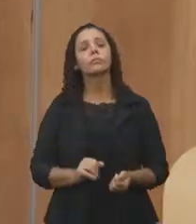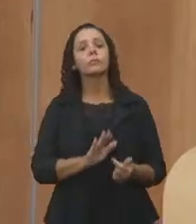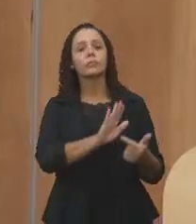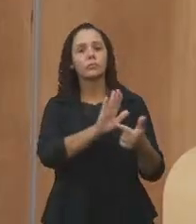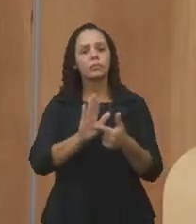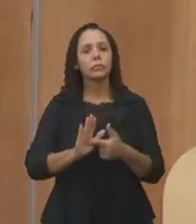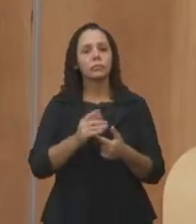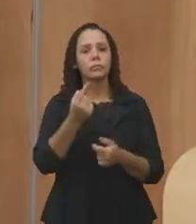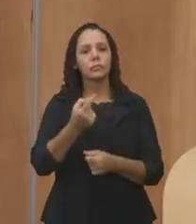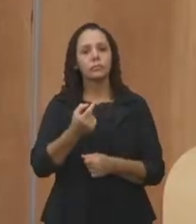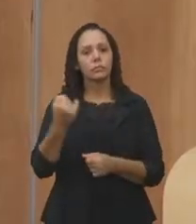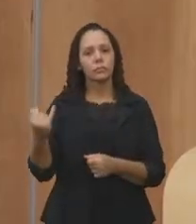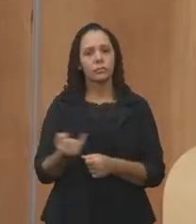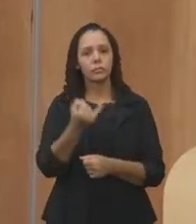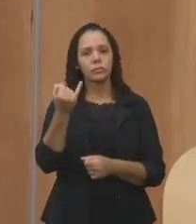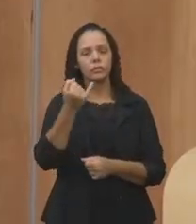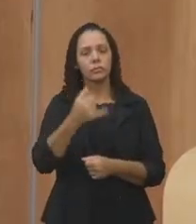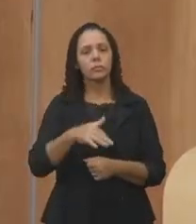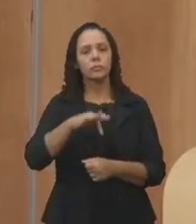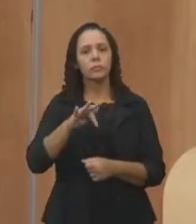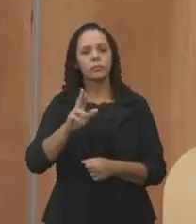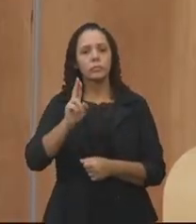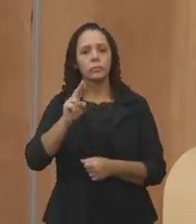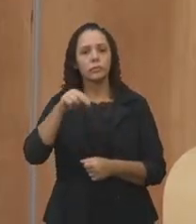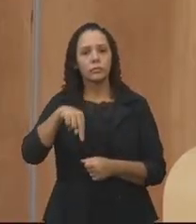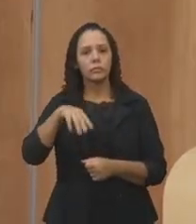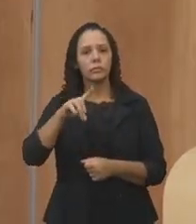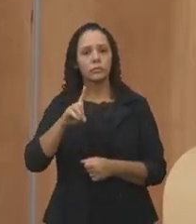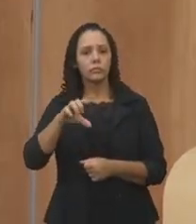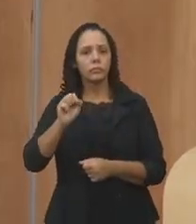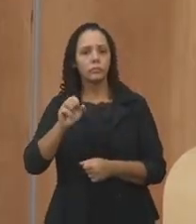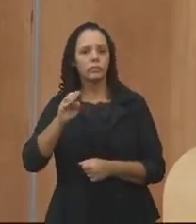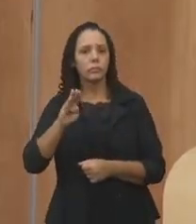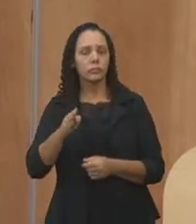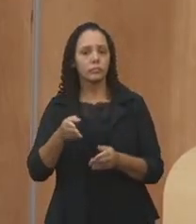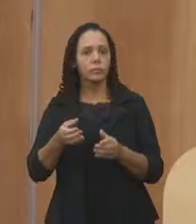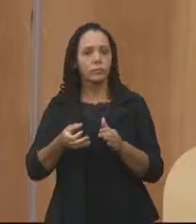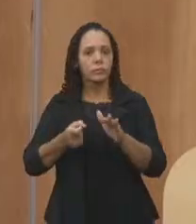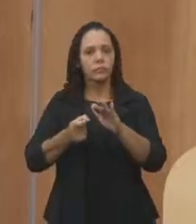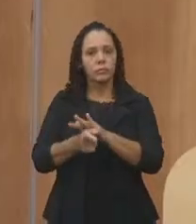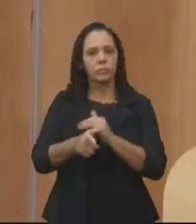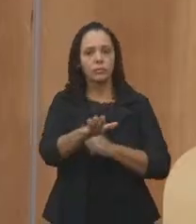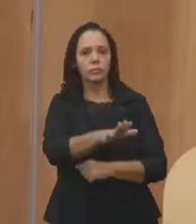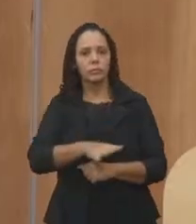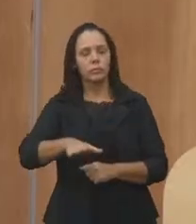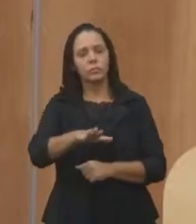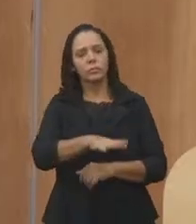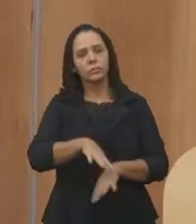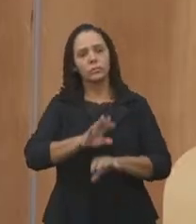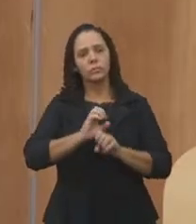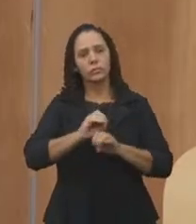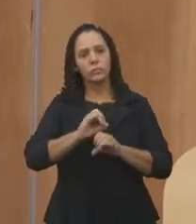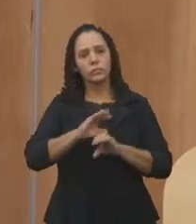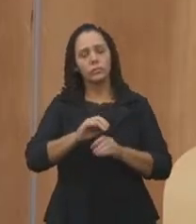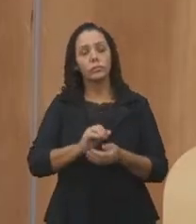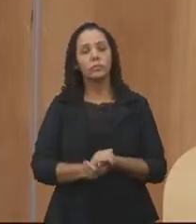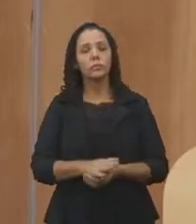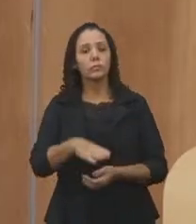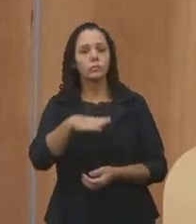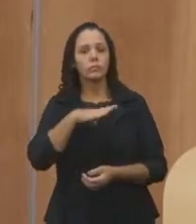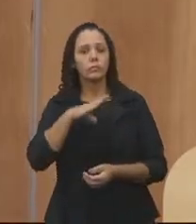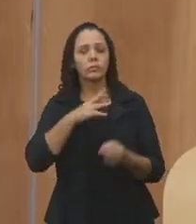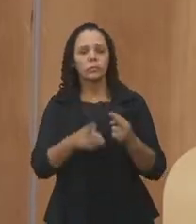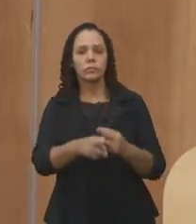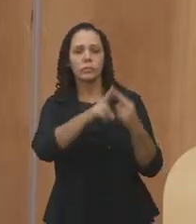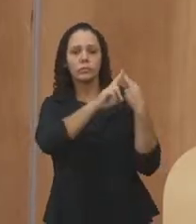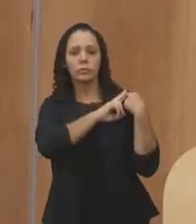extrema importância, que é o Fundeb, que é da educação. E a educação, o município hoje ele tem que suprir com em torno de 16